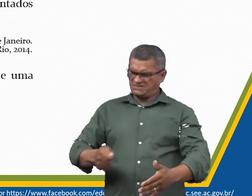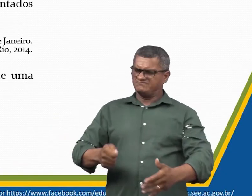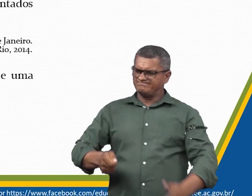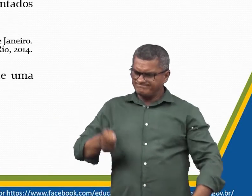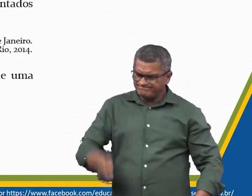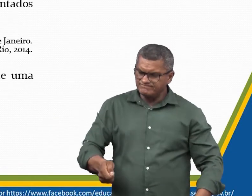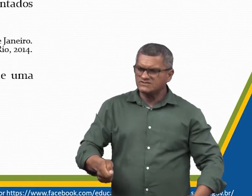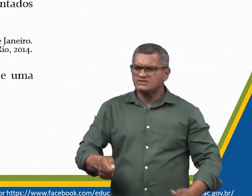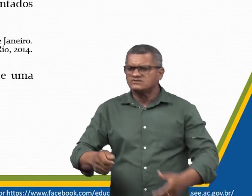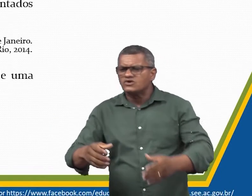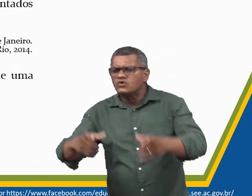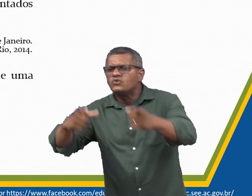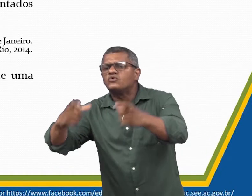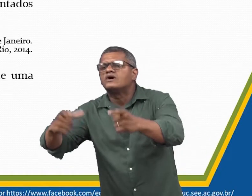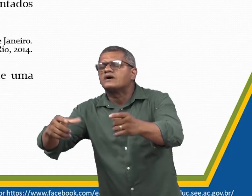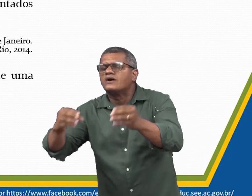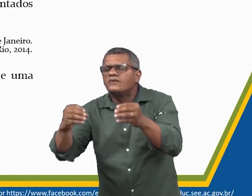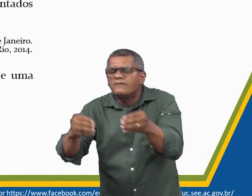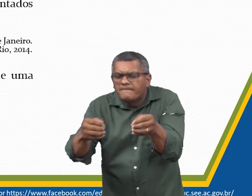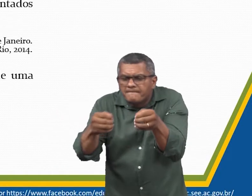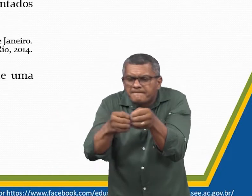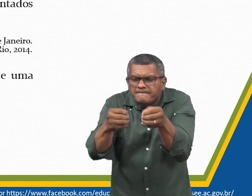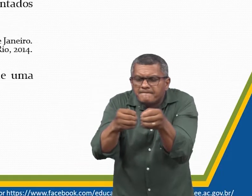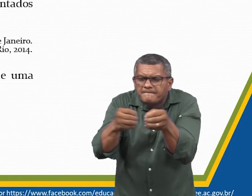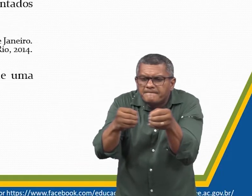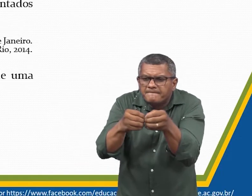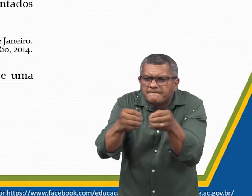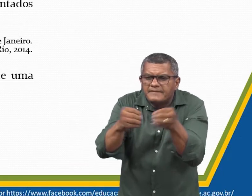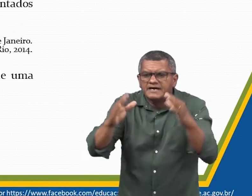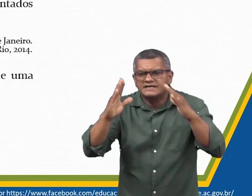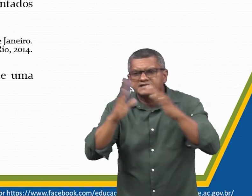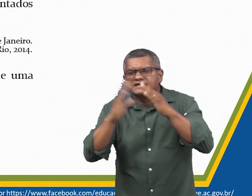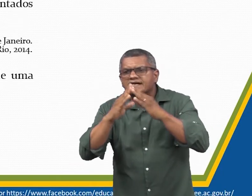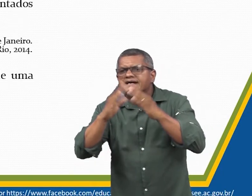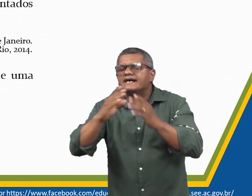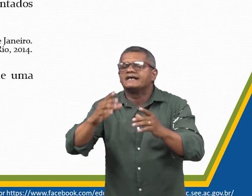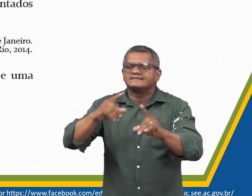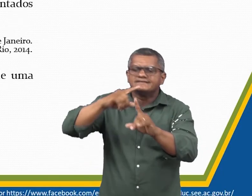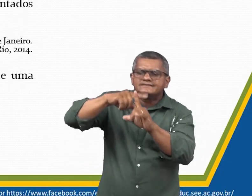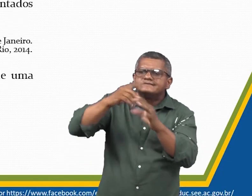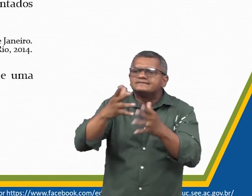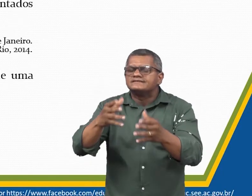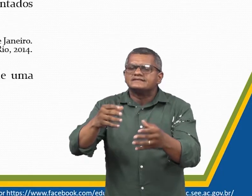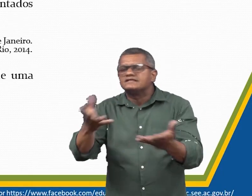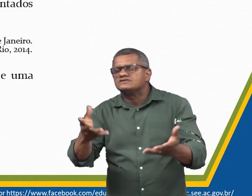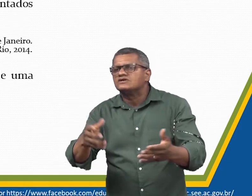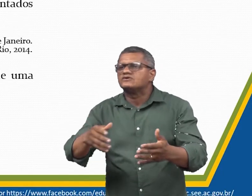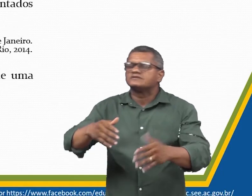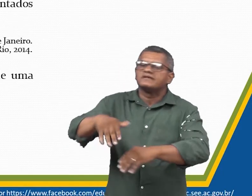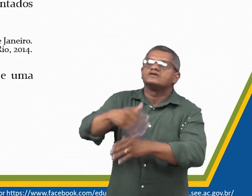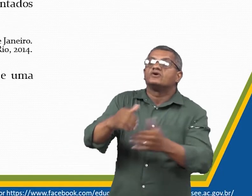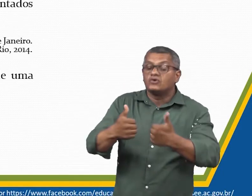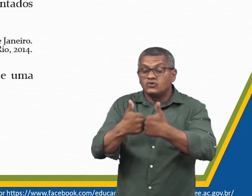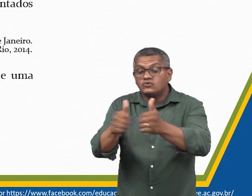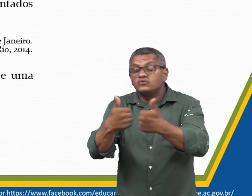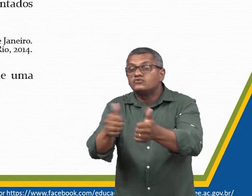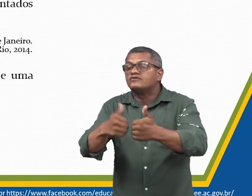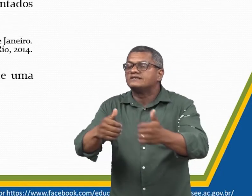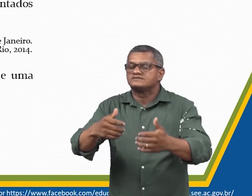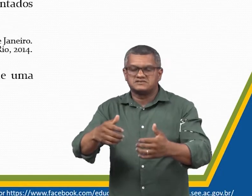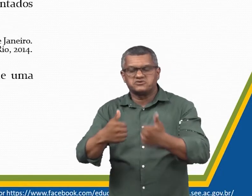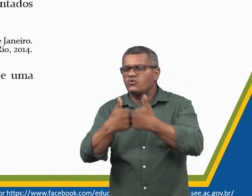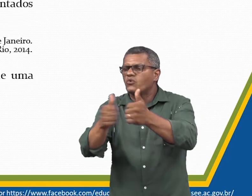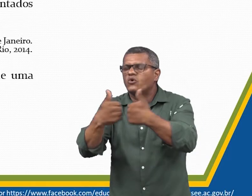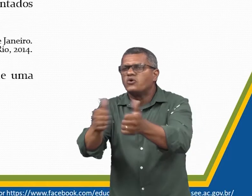assim, mais agressivos, geralmente em locais próximos às casas de cultos dessas religiões. O transporte público também é apontado